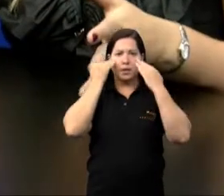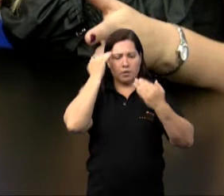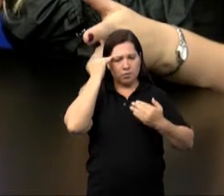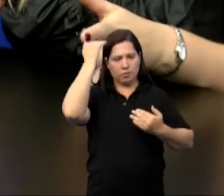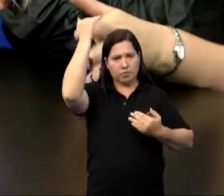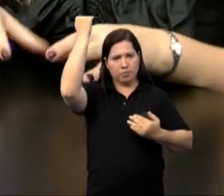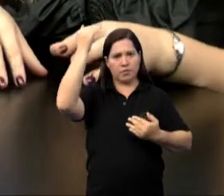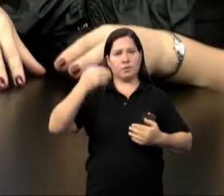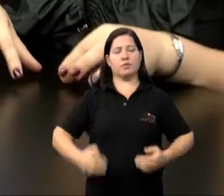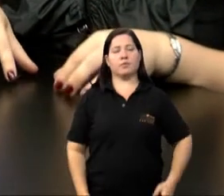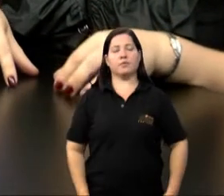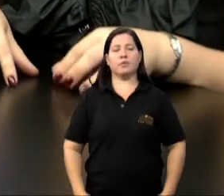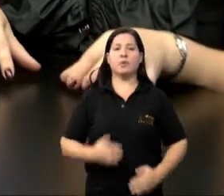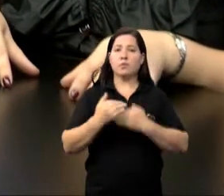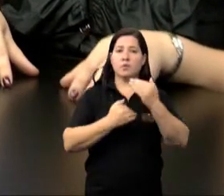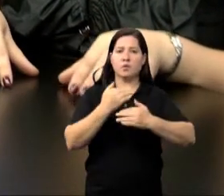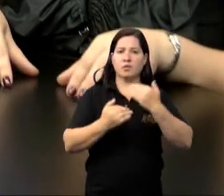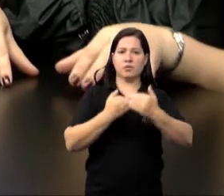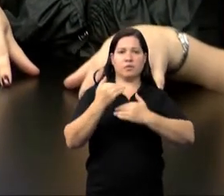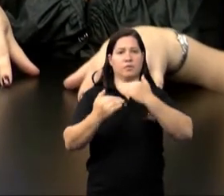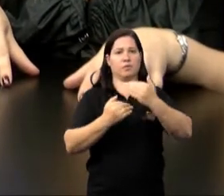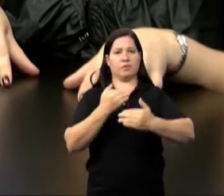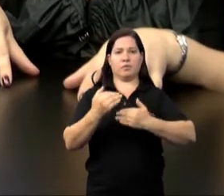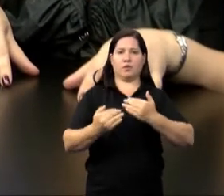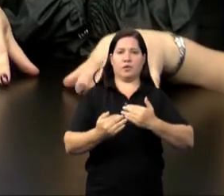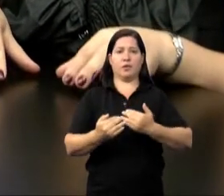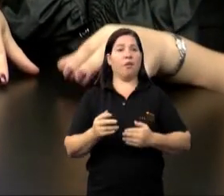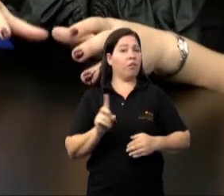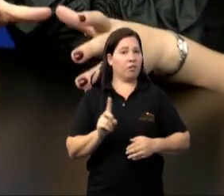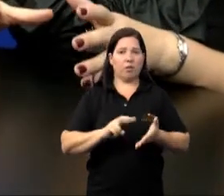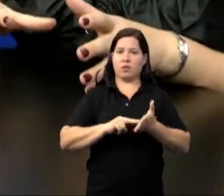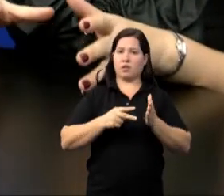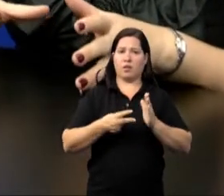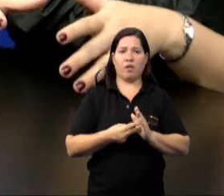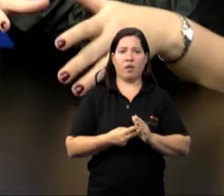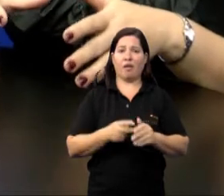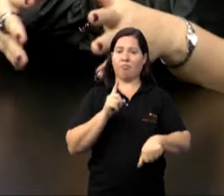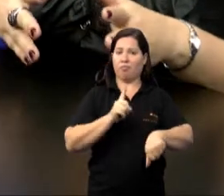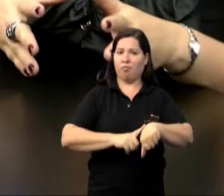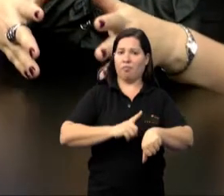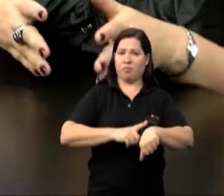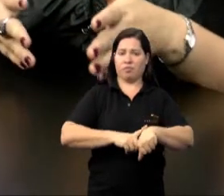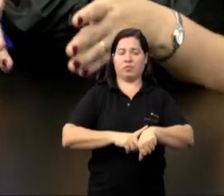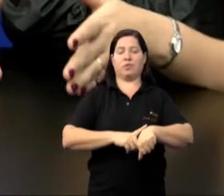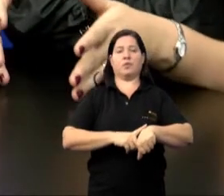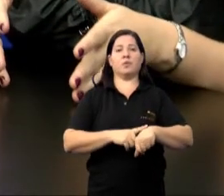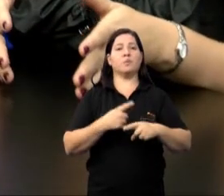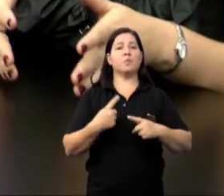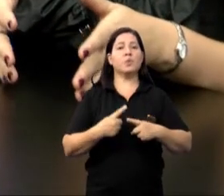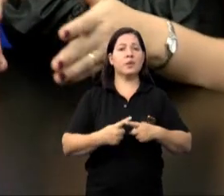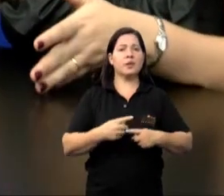processo de desenvolvimento. Não, isso não significa fase cronológica, tá? Porque está ligado com as